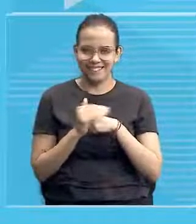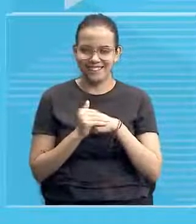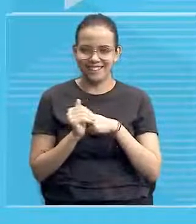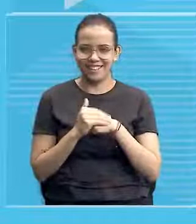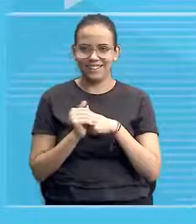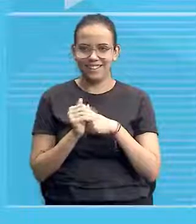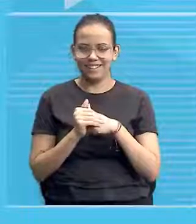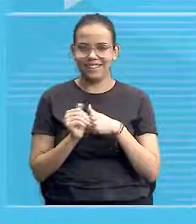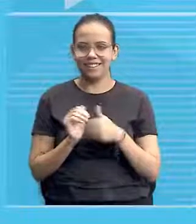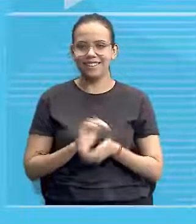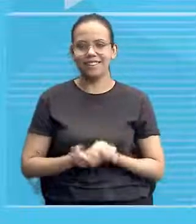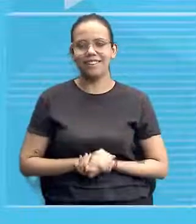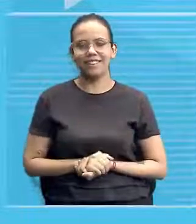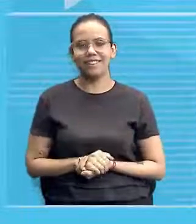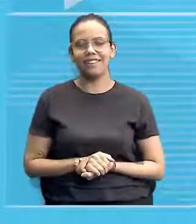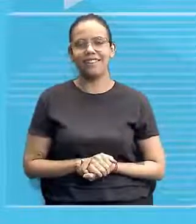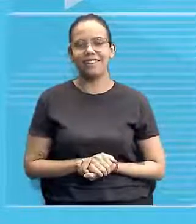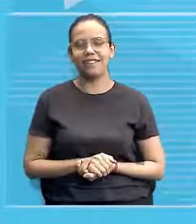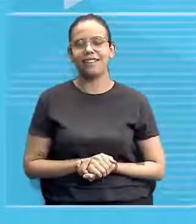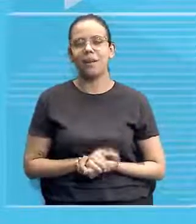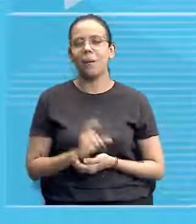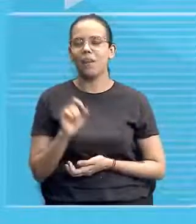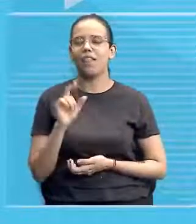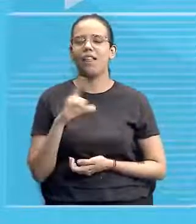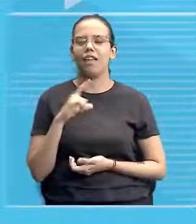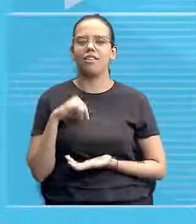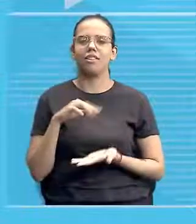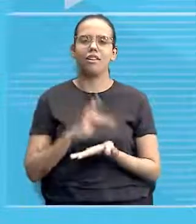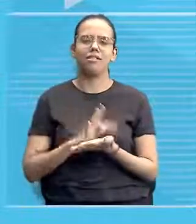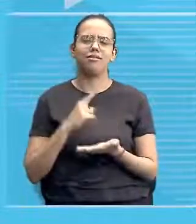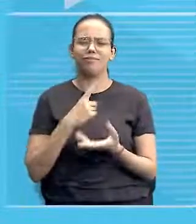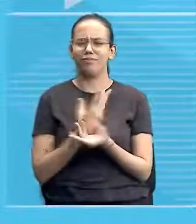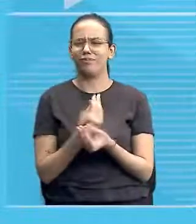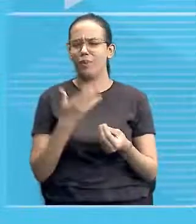O que tem de machão aqui em Teresina,